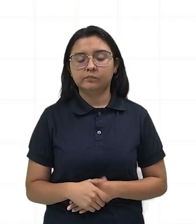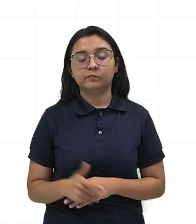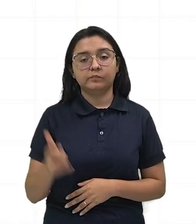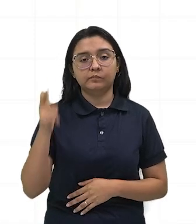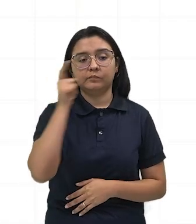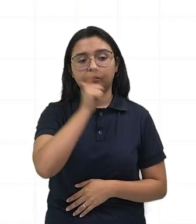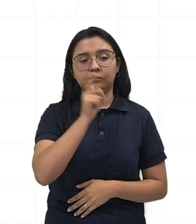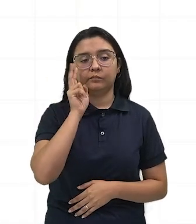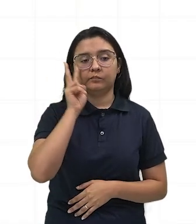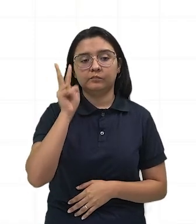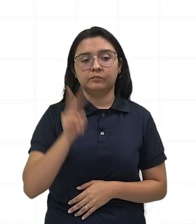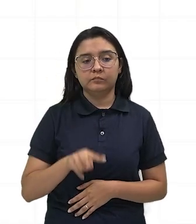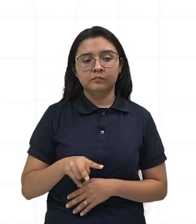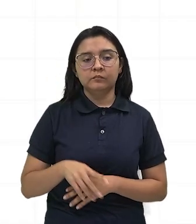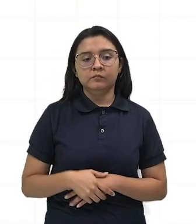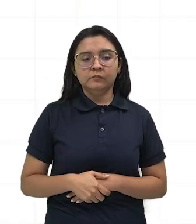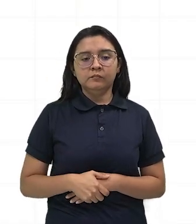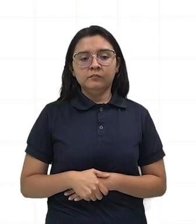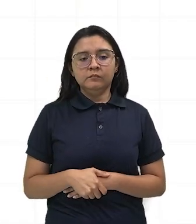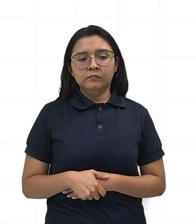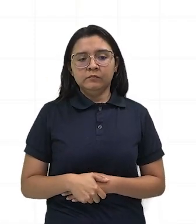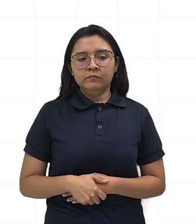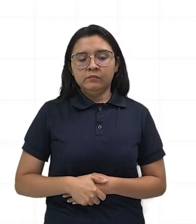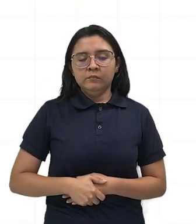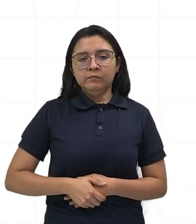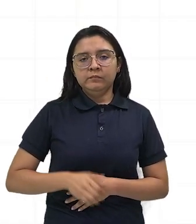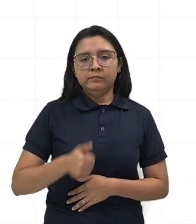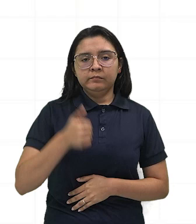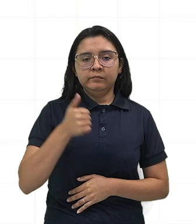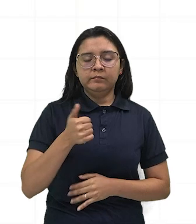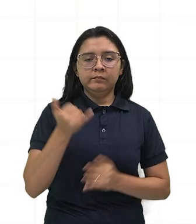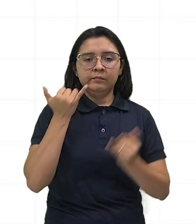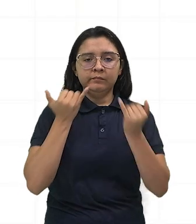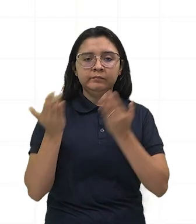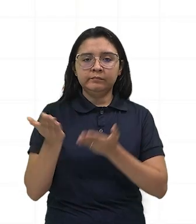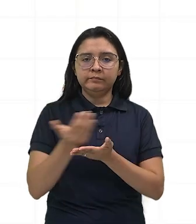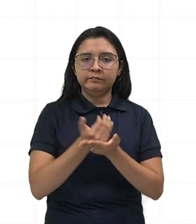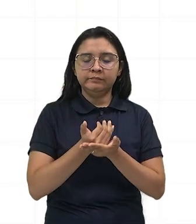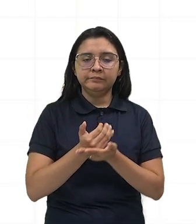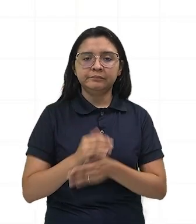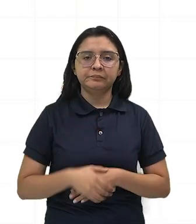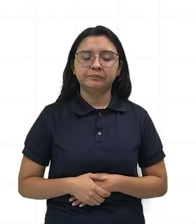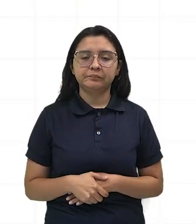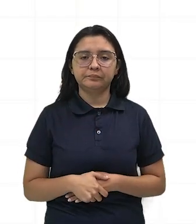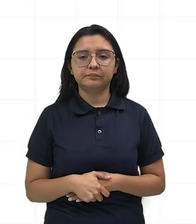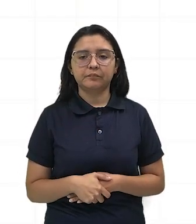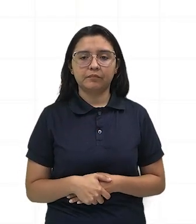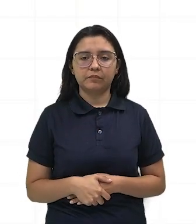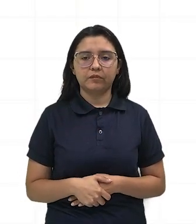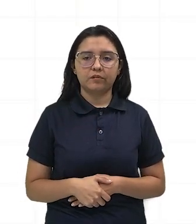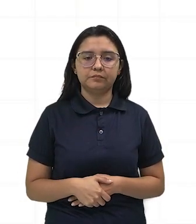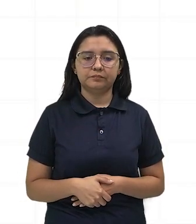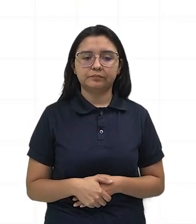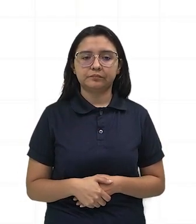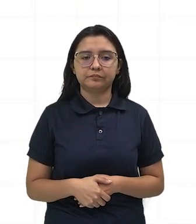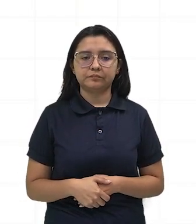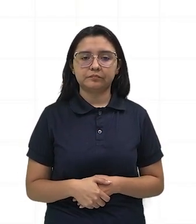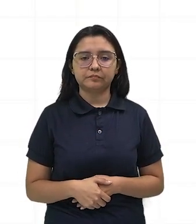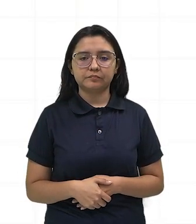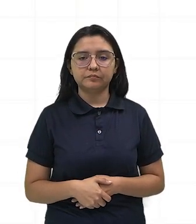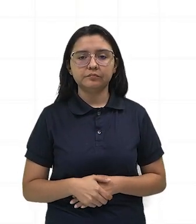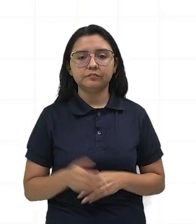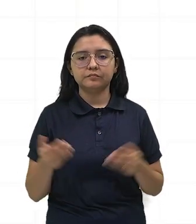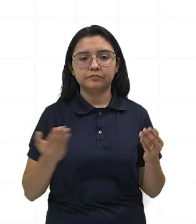ó, a primeira coleta dos dados, né? Tudo. E agora,